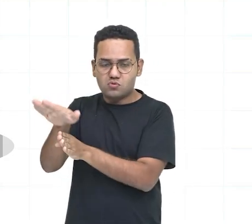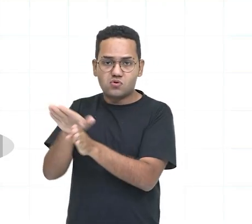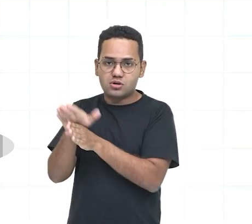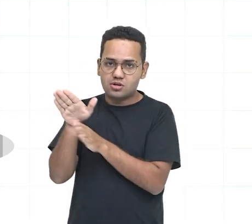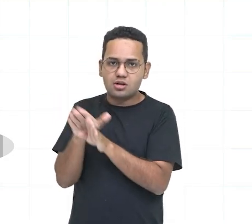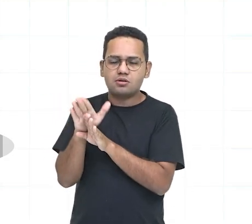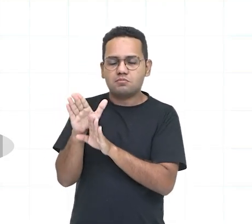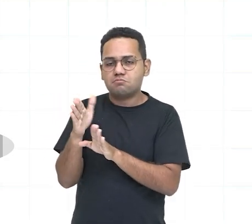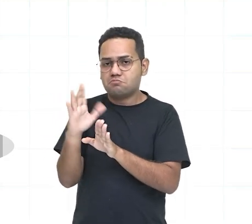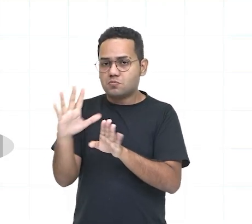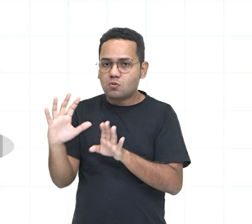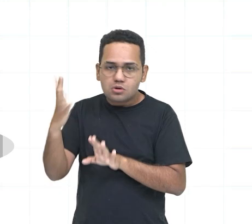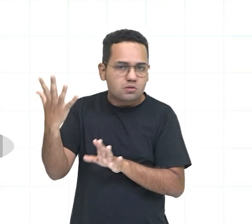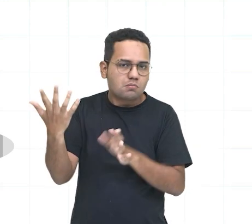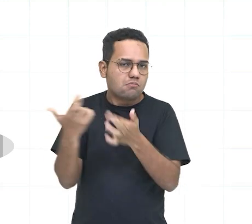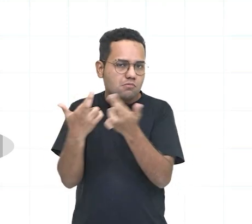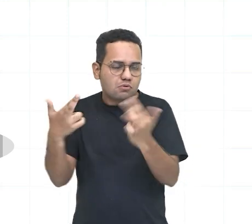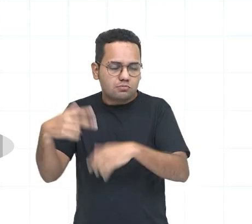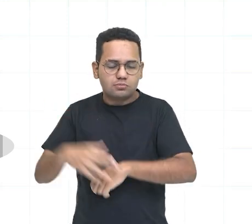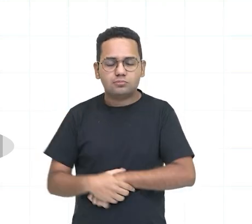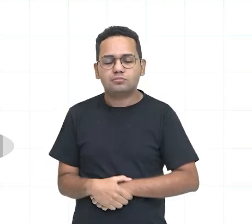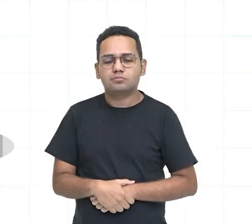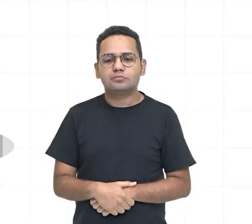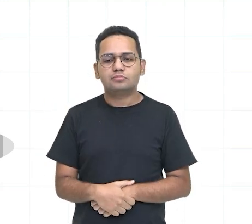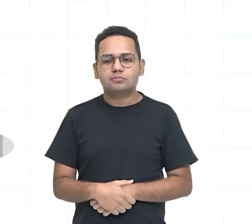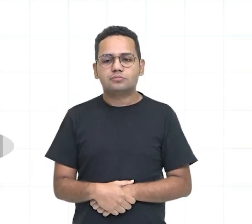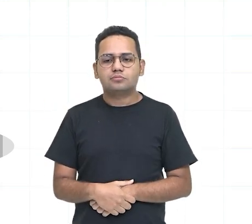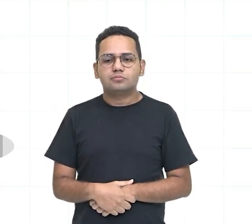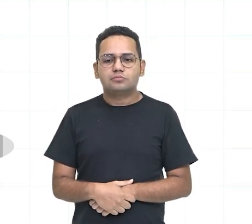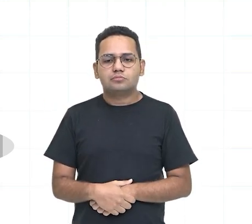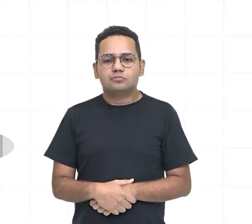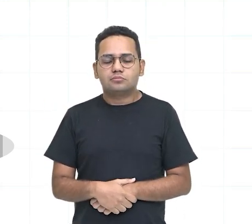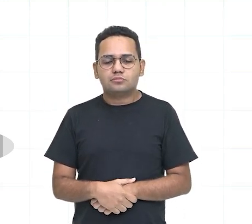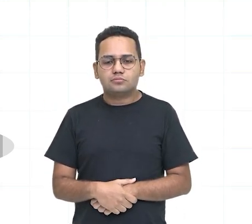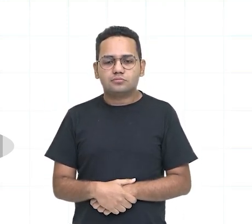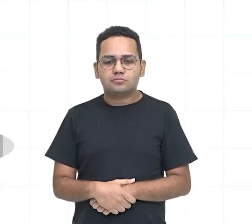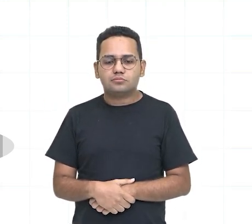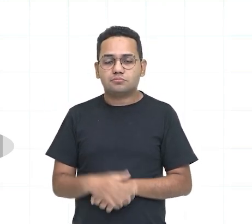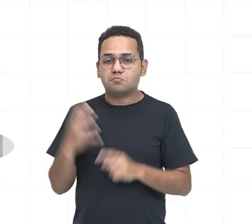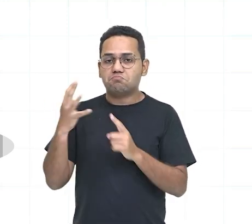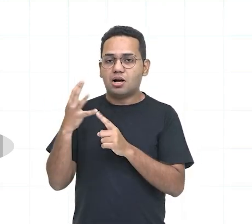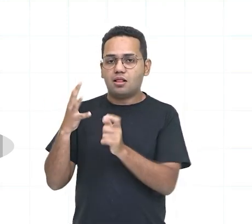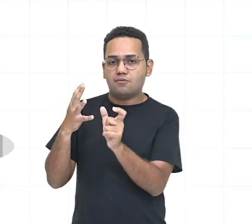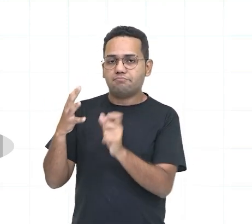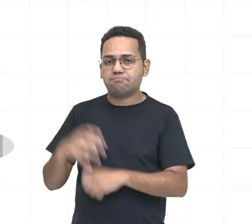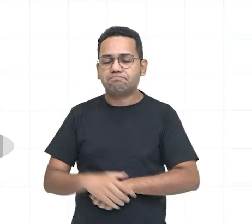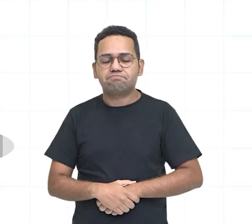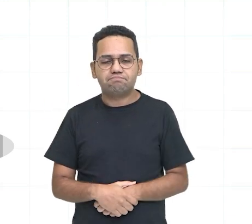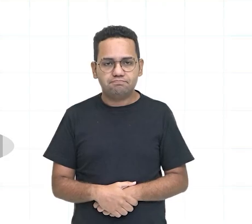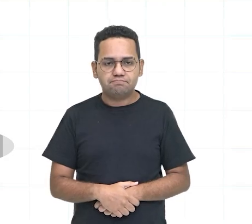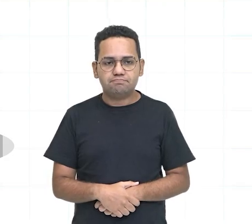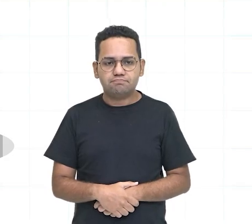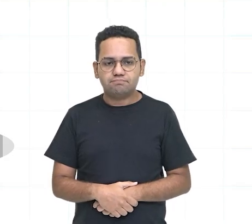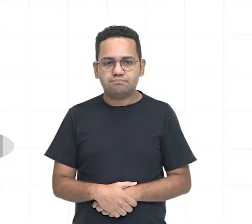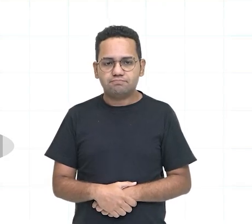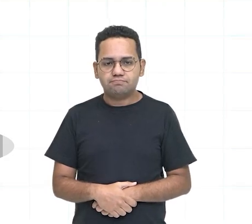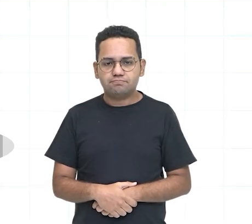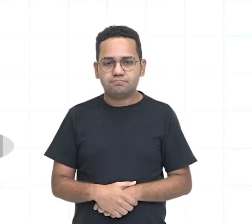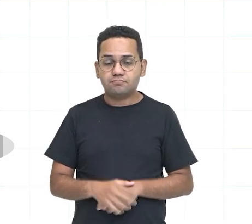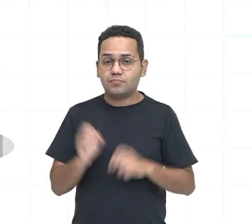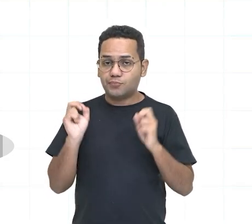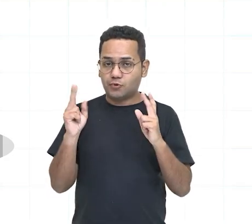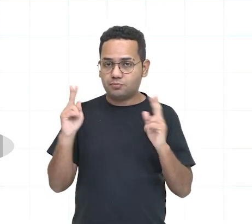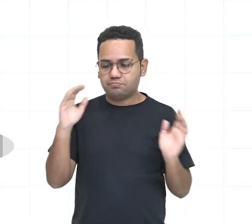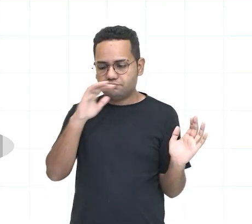Indicate, advice, recommendation or expectation, ok? Esse é o modal should, ok? Já vimos,